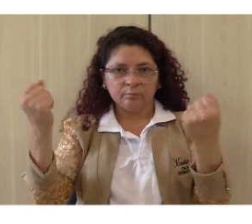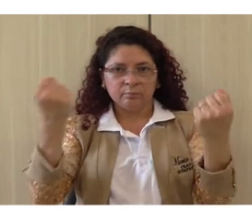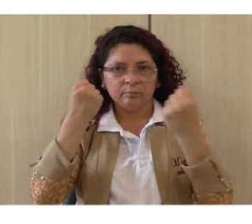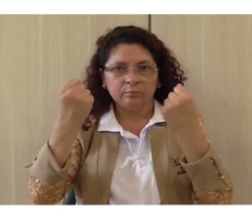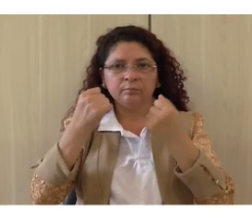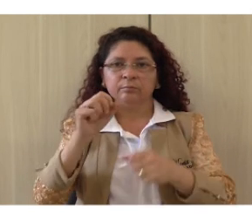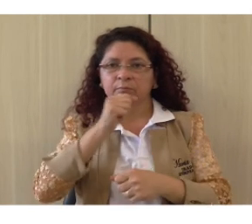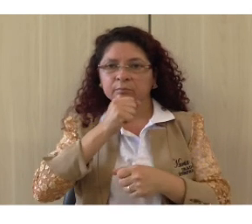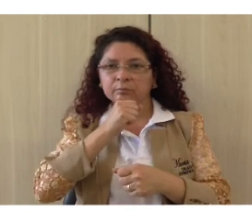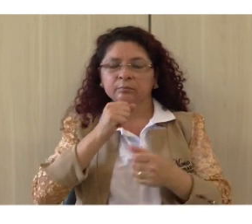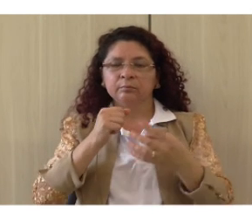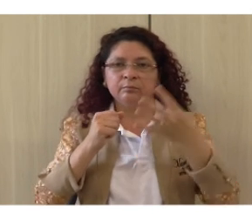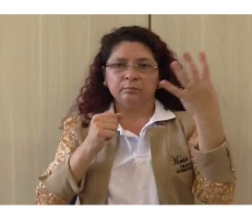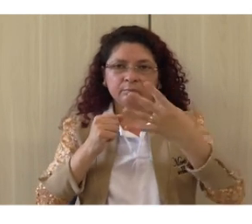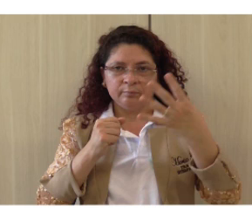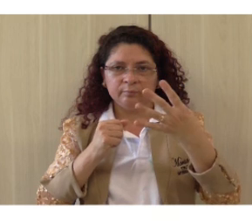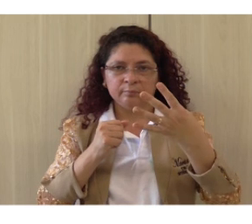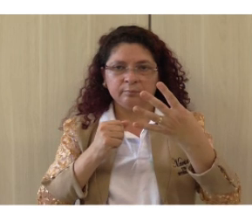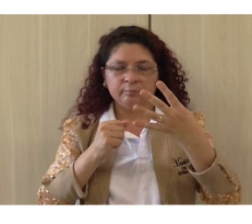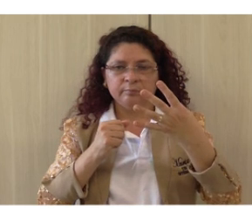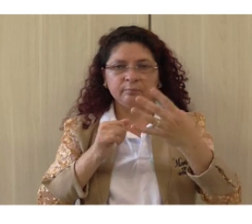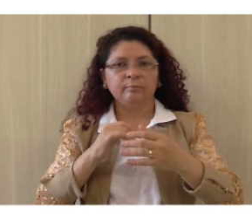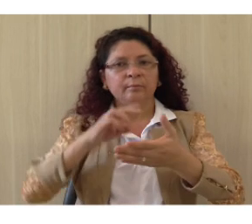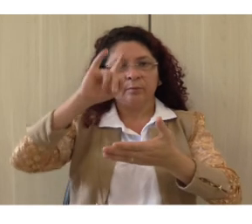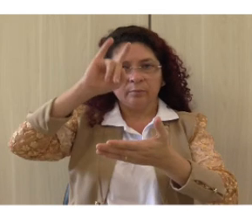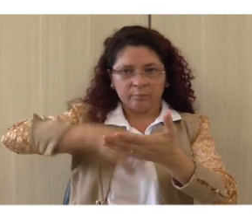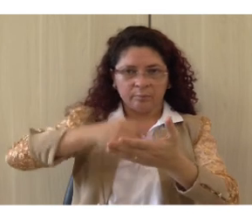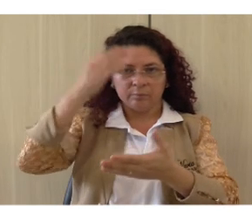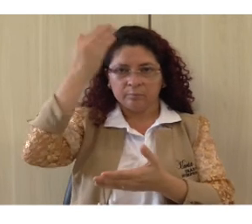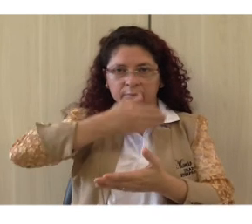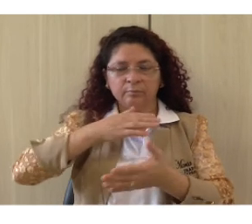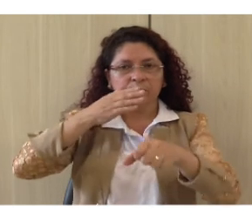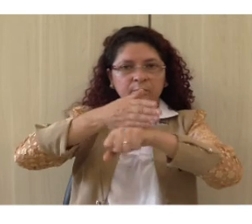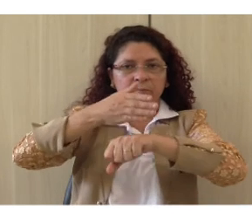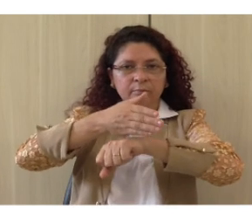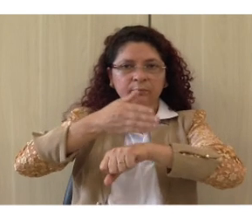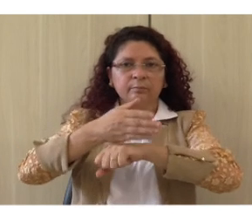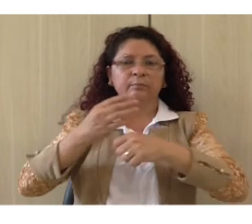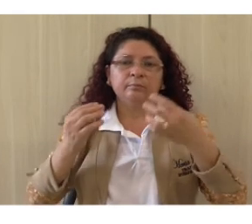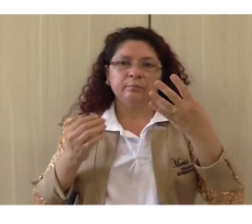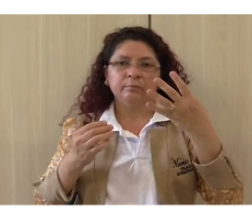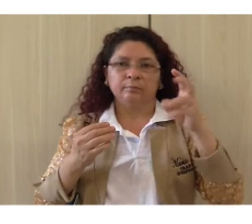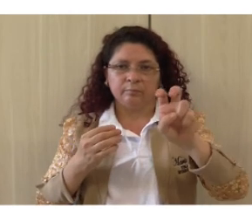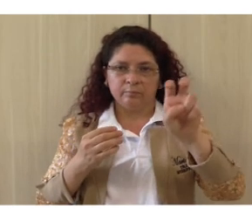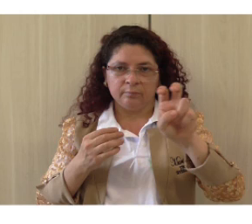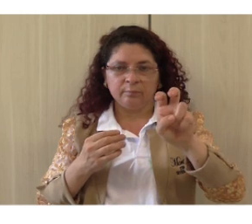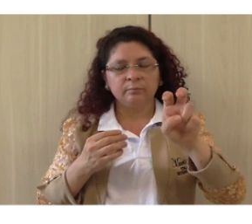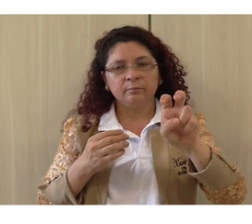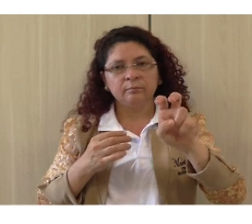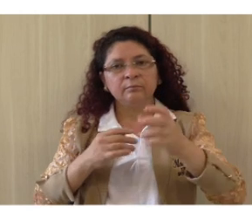na entrevista. Anexo 4. Declaração da condição de participação. Anexo